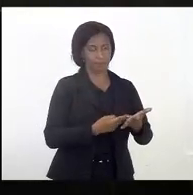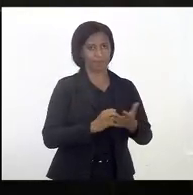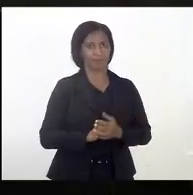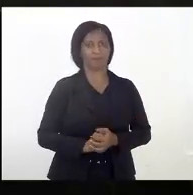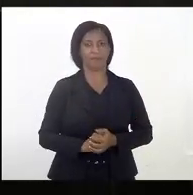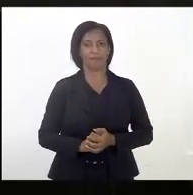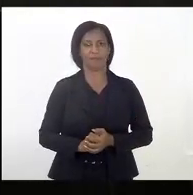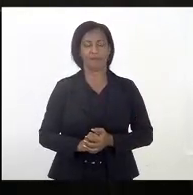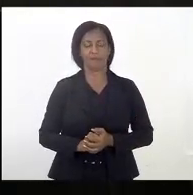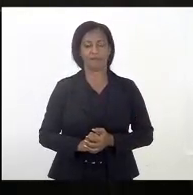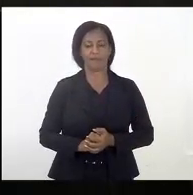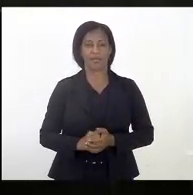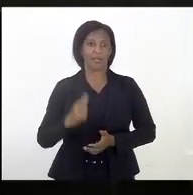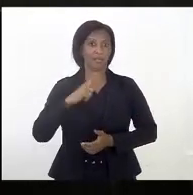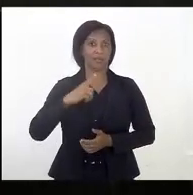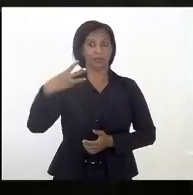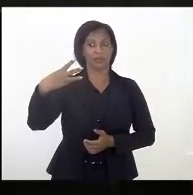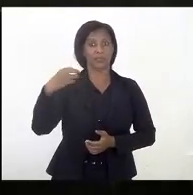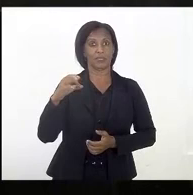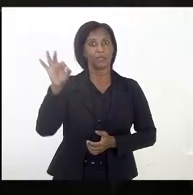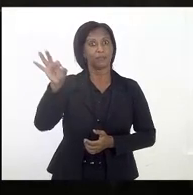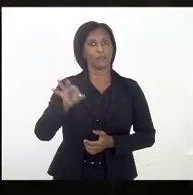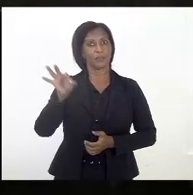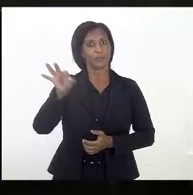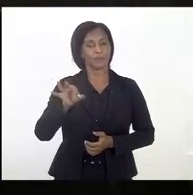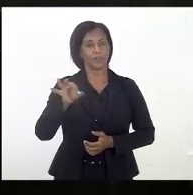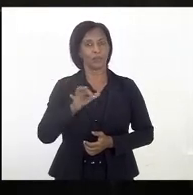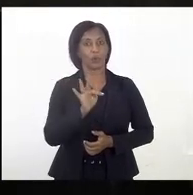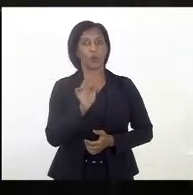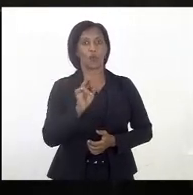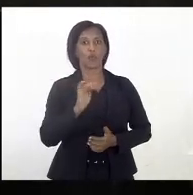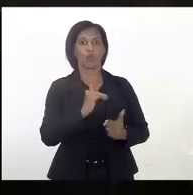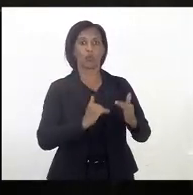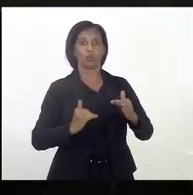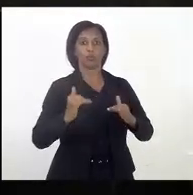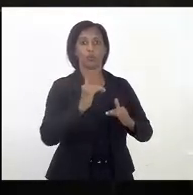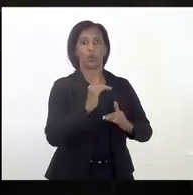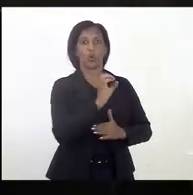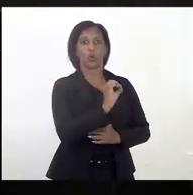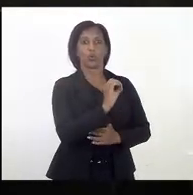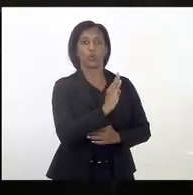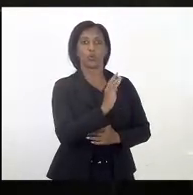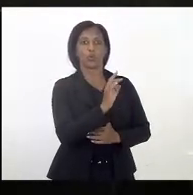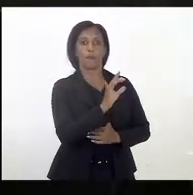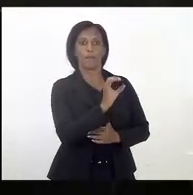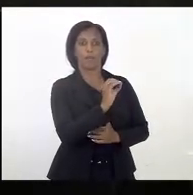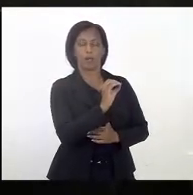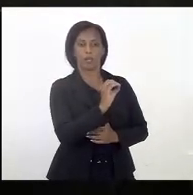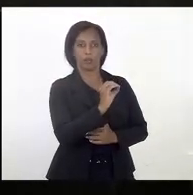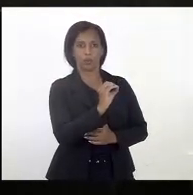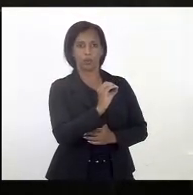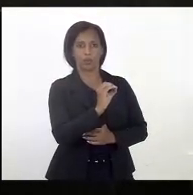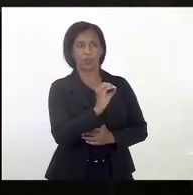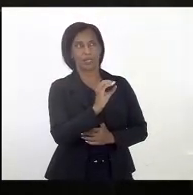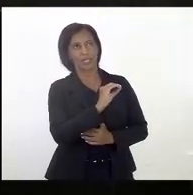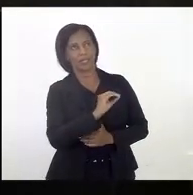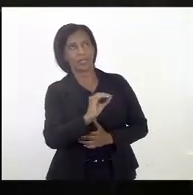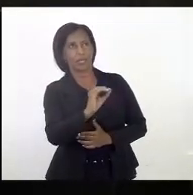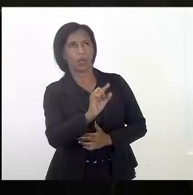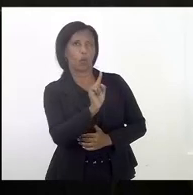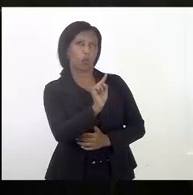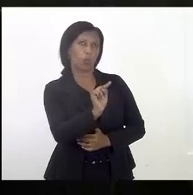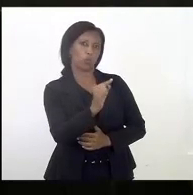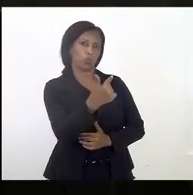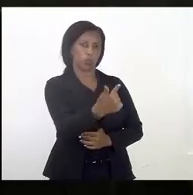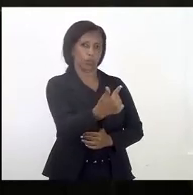alocando aí trinta por cento é de fundo soberano iria profundo soberano 1.2